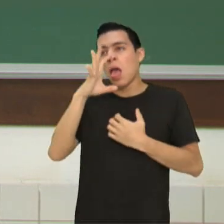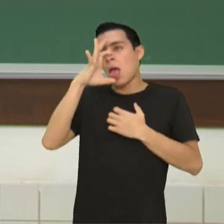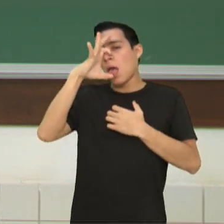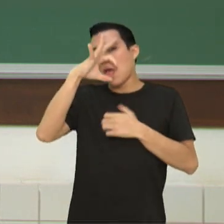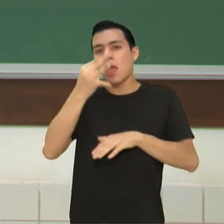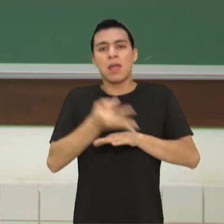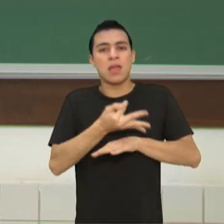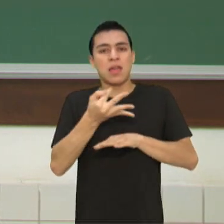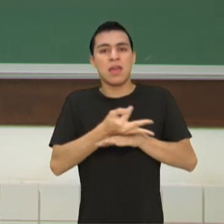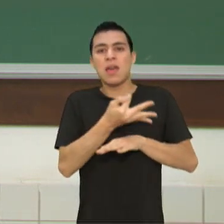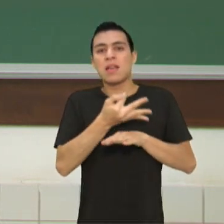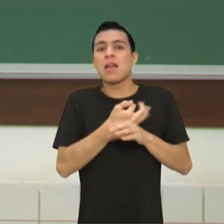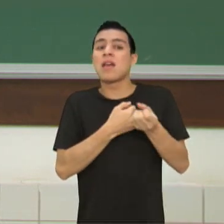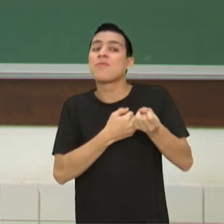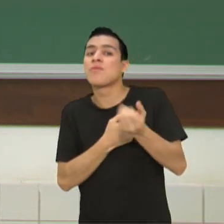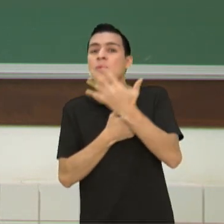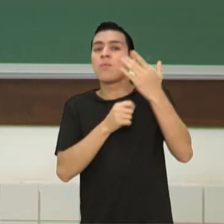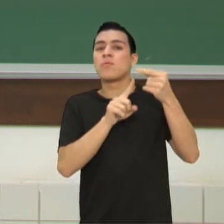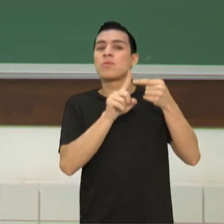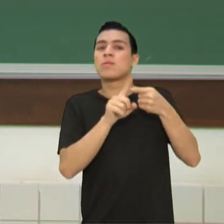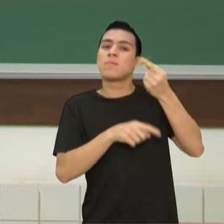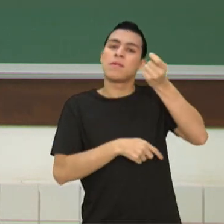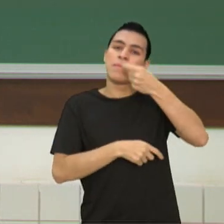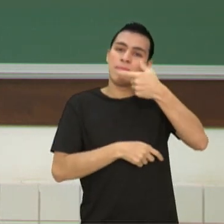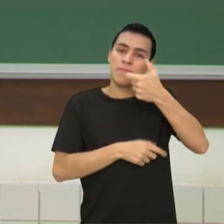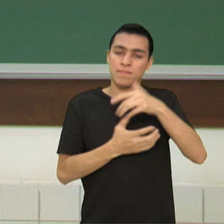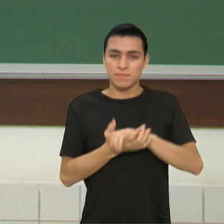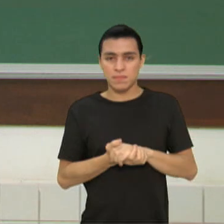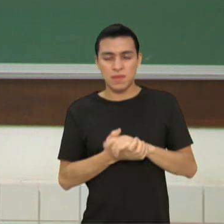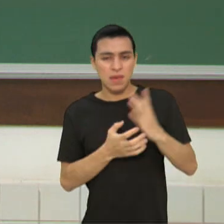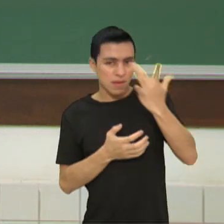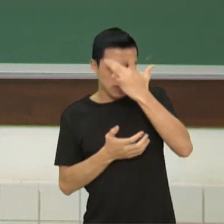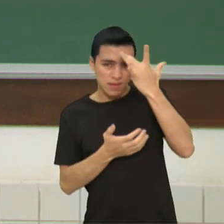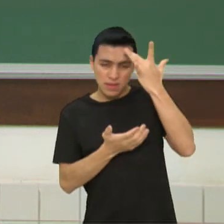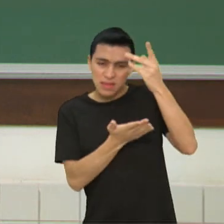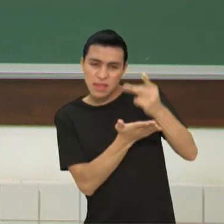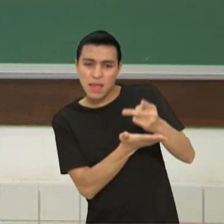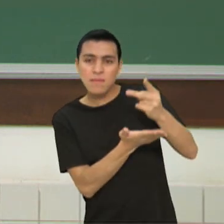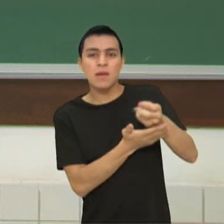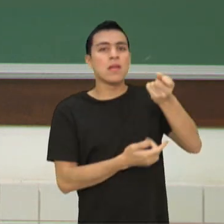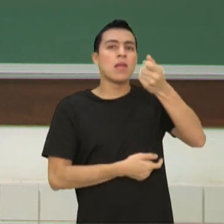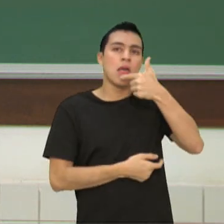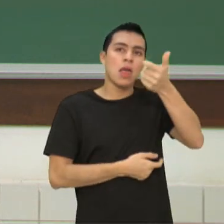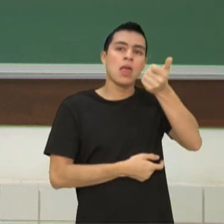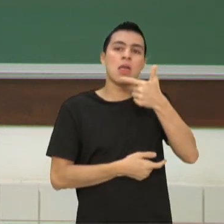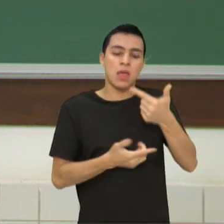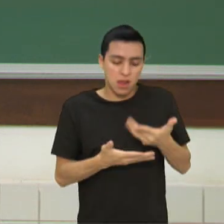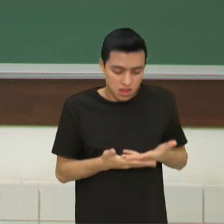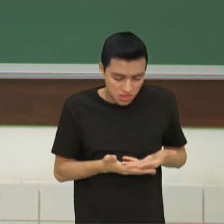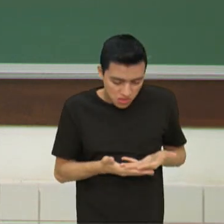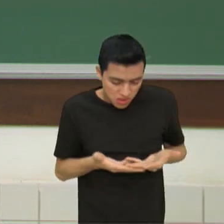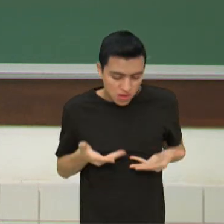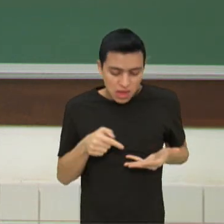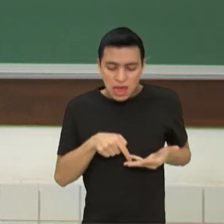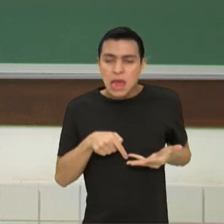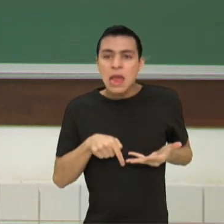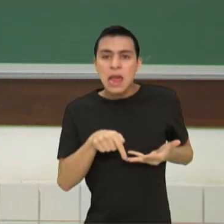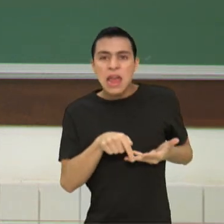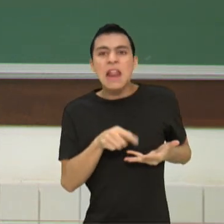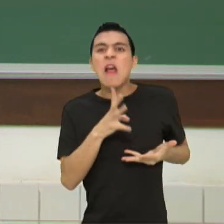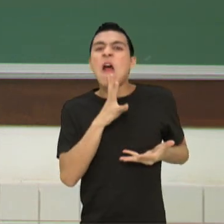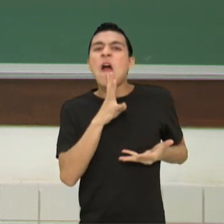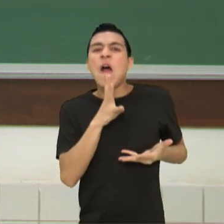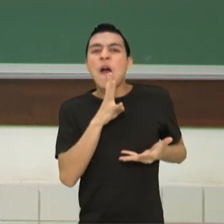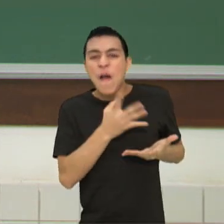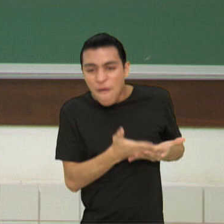resistência ao efeito de algumas drogas. Então, alguém que comumente ingere certo medicamento, os retículos tendem a se especializar na